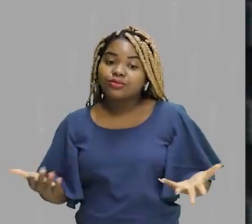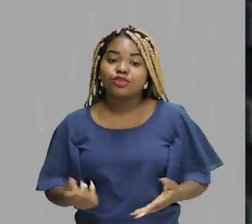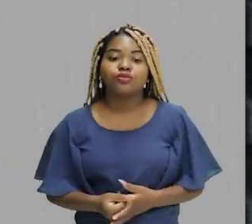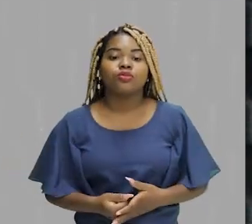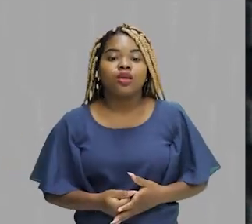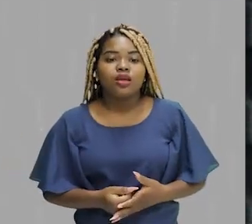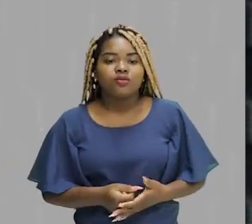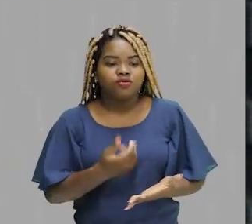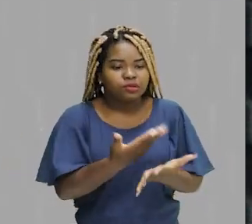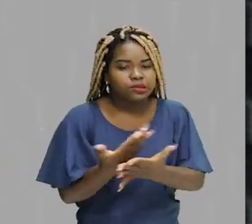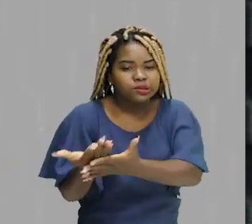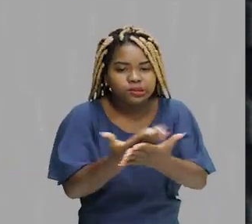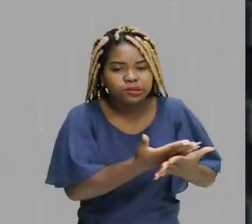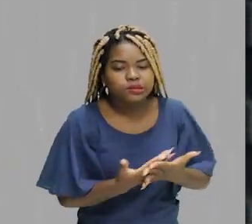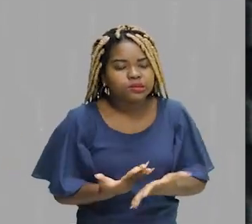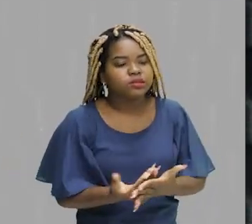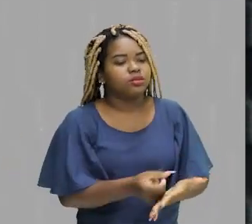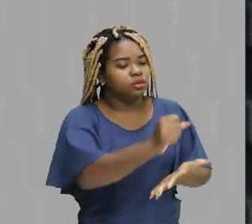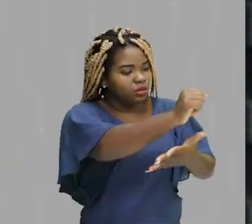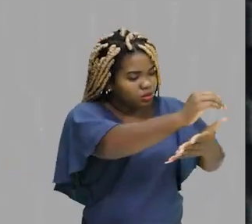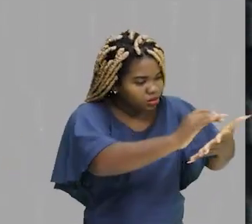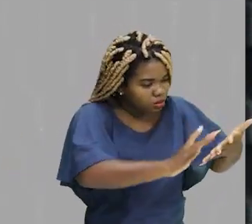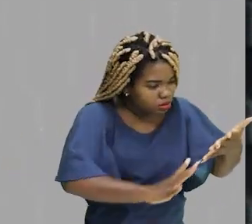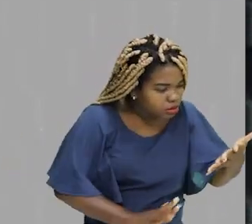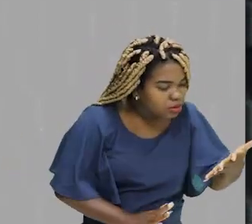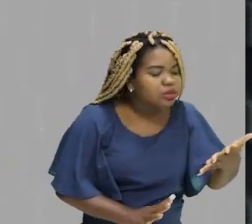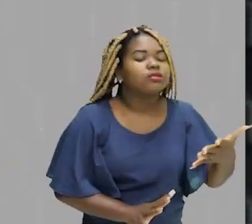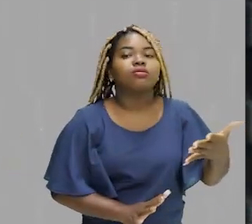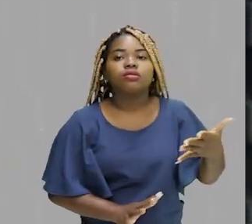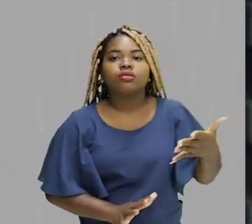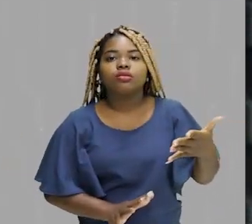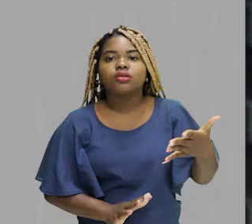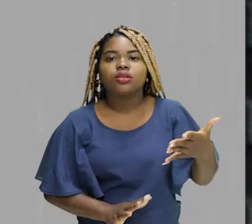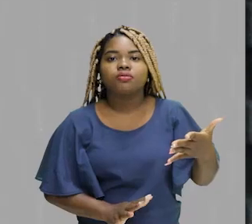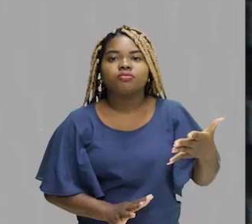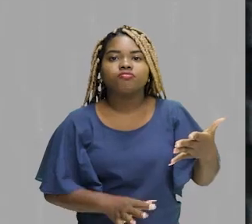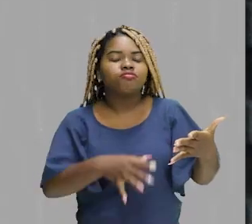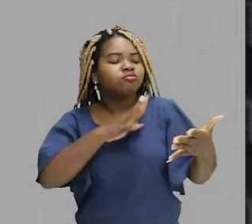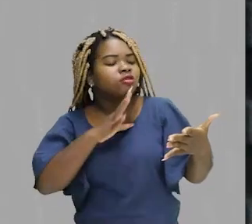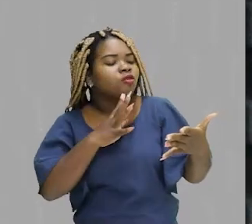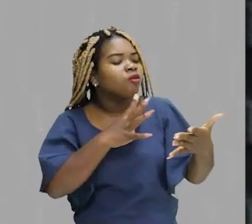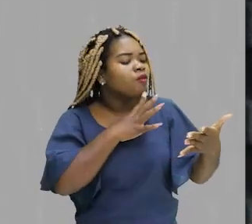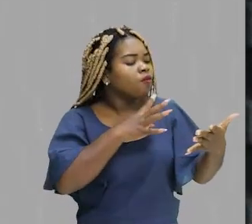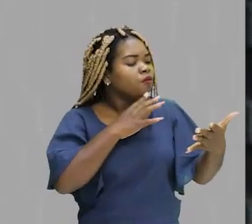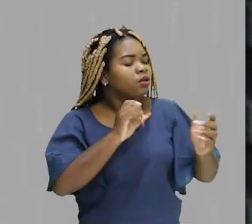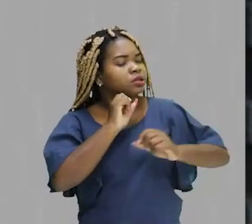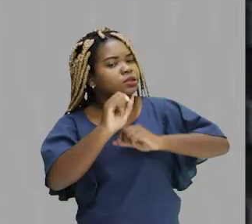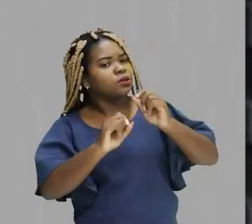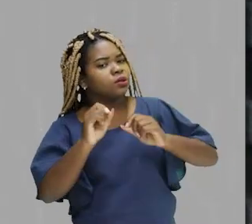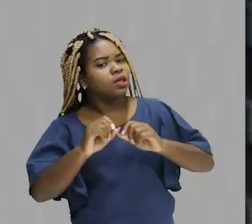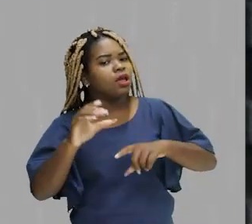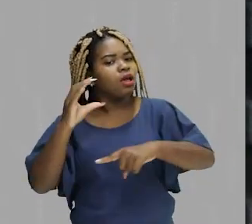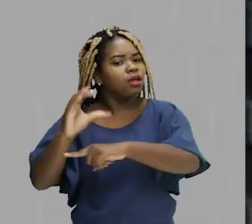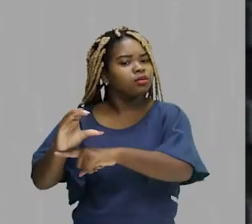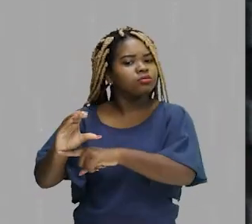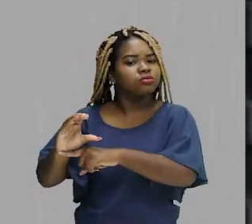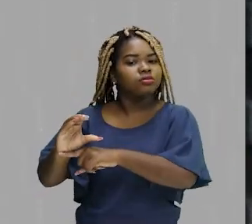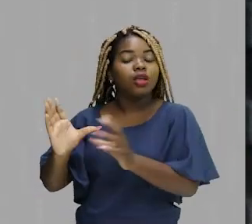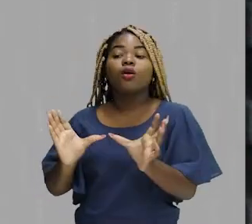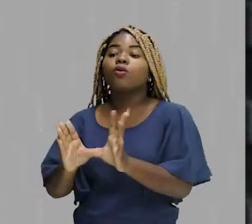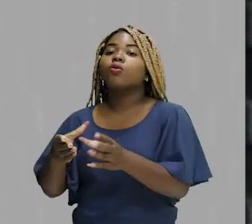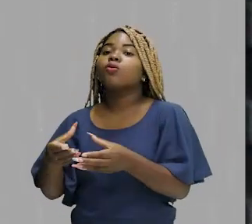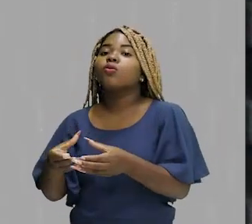sobre nomenclatura de sais, eu vou reconhecer que o carbonato é o grupo